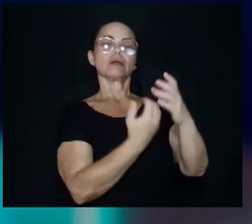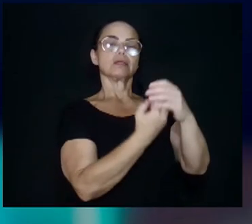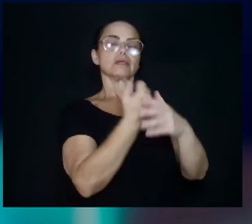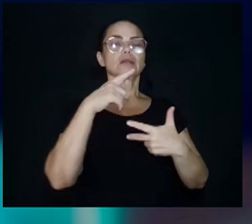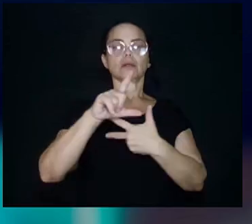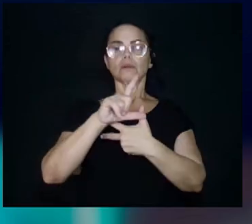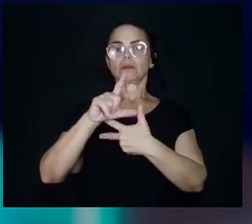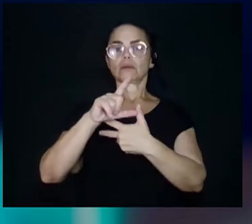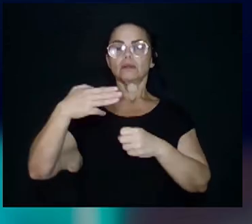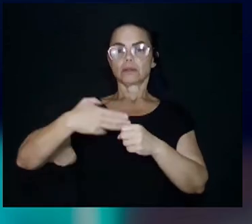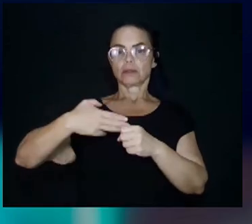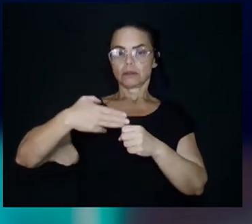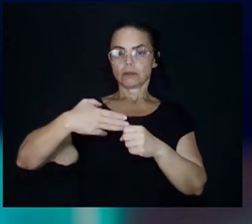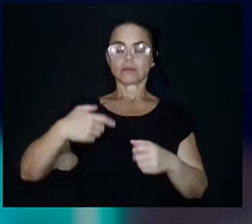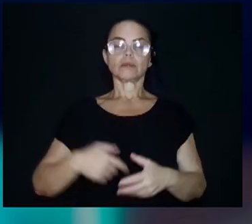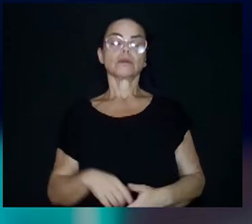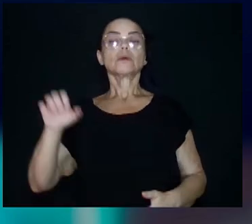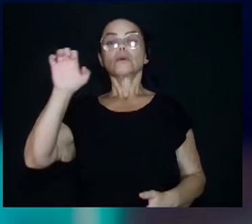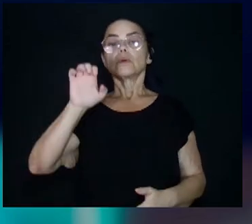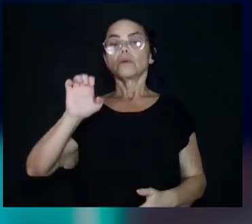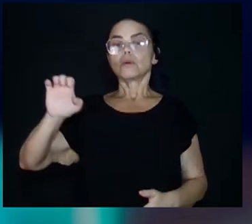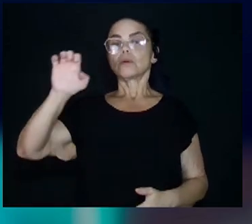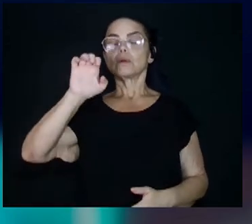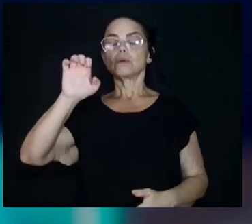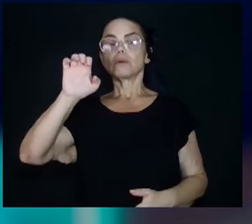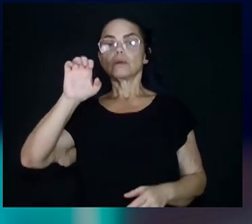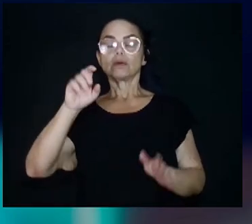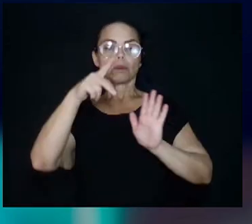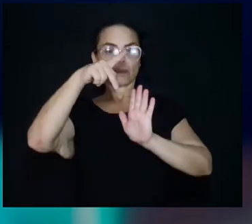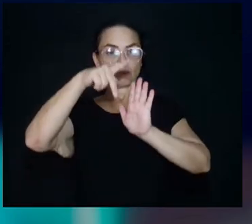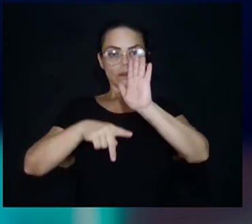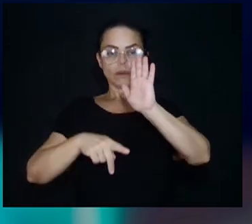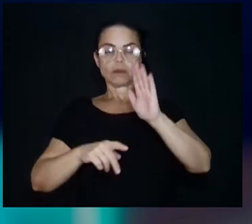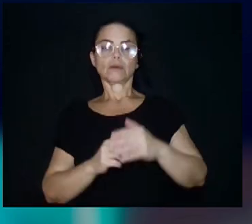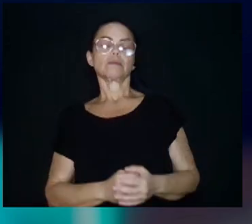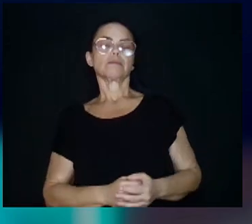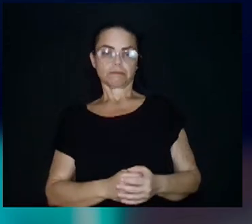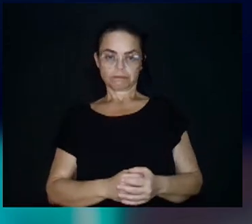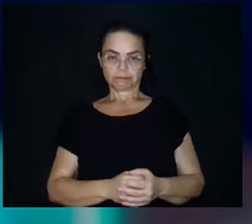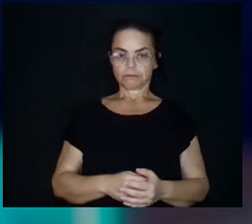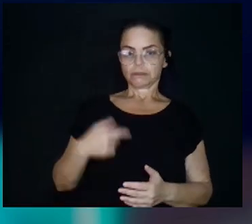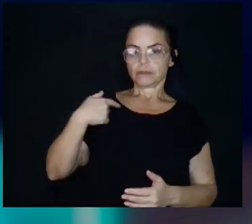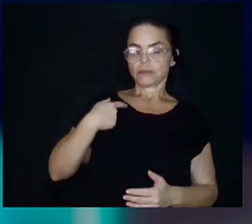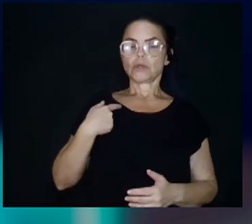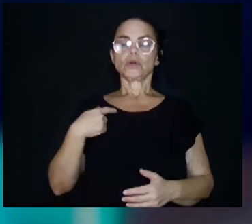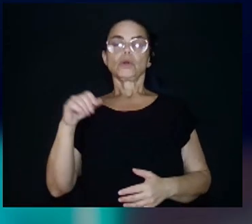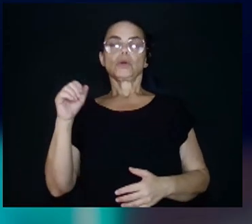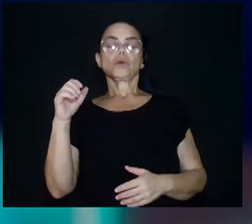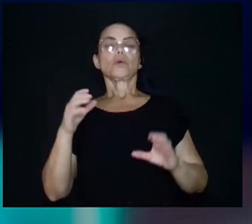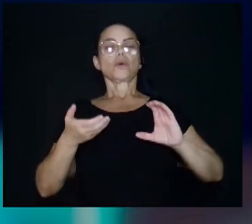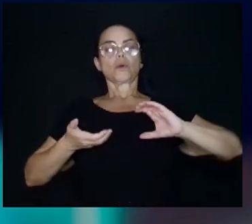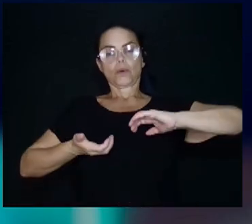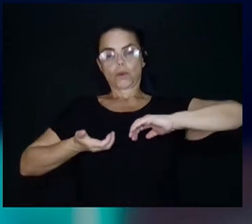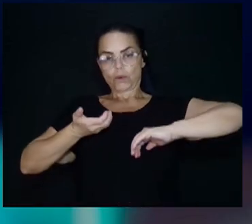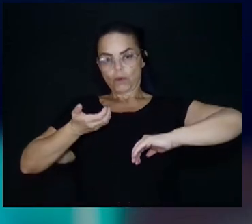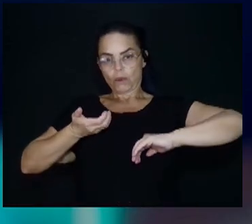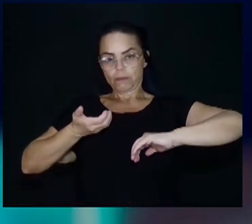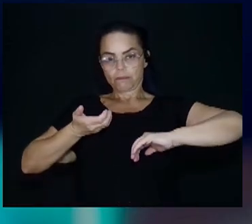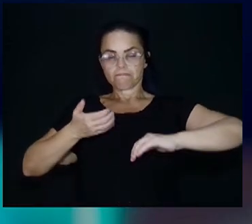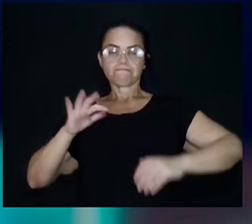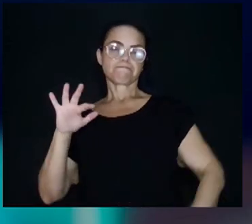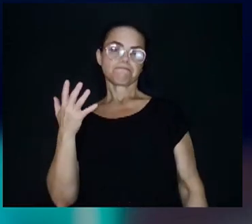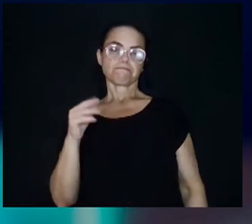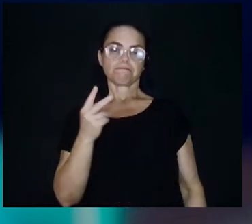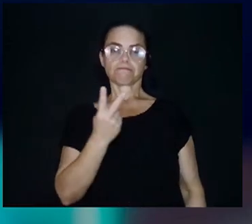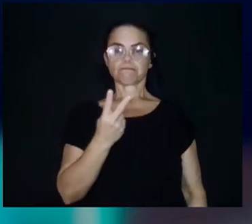também estadual. Temos projeto de lei tramitando no Congresso Nacional, ele começa a tramitar por volta de